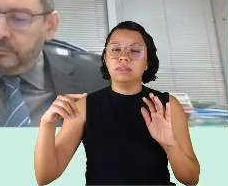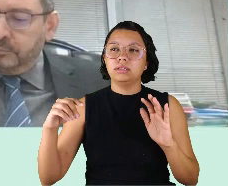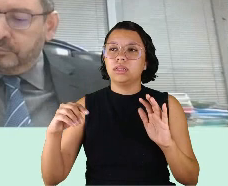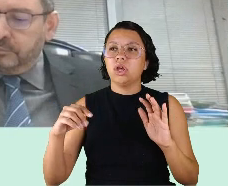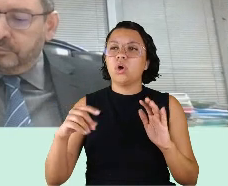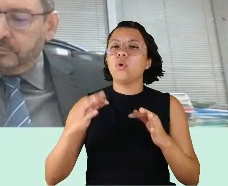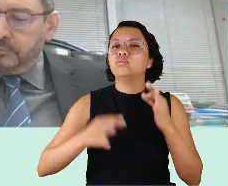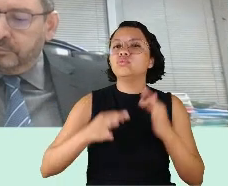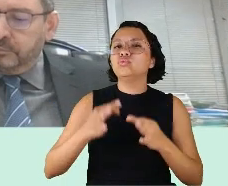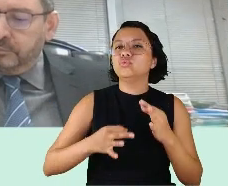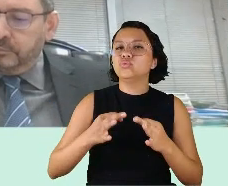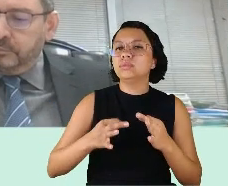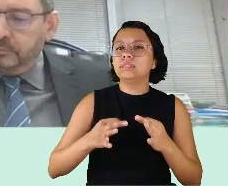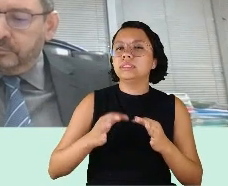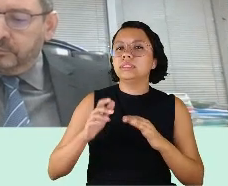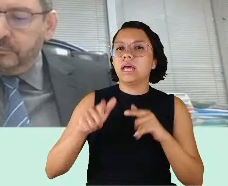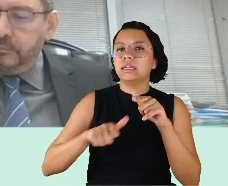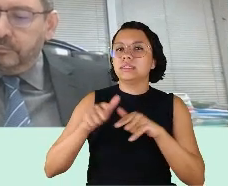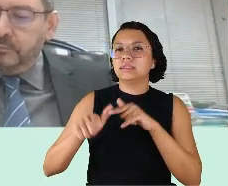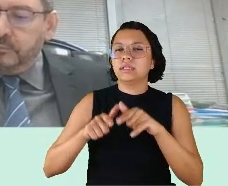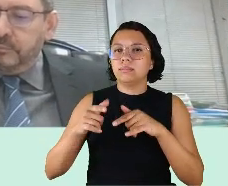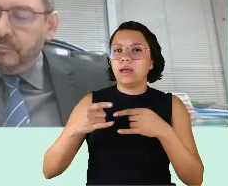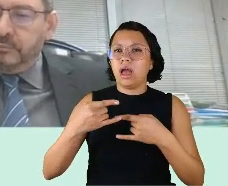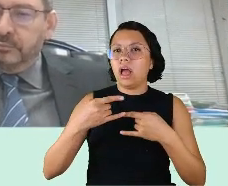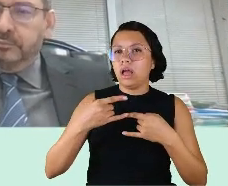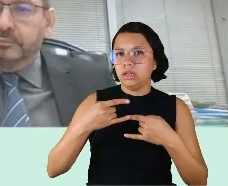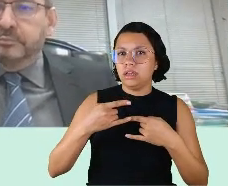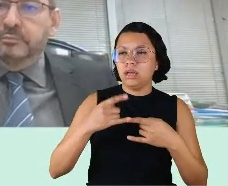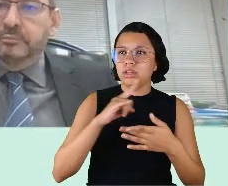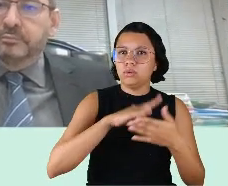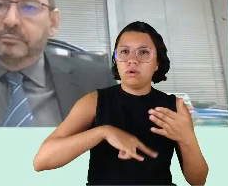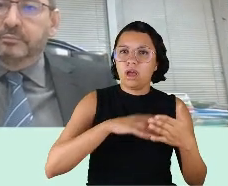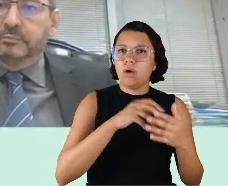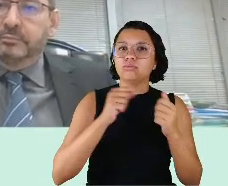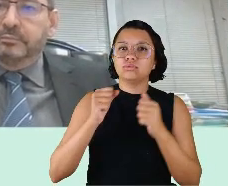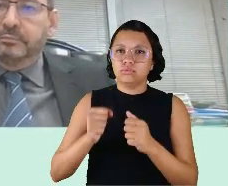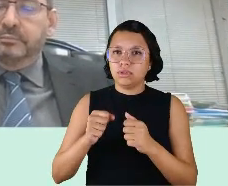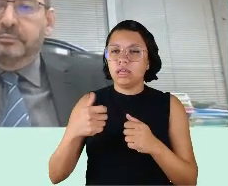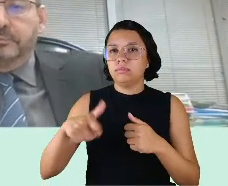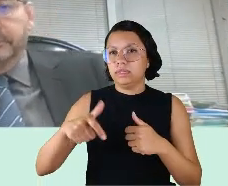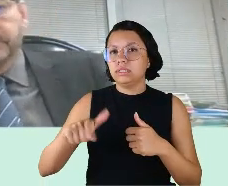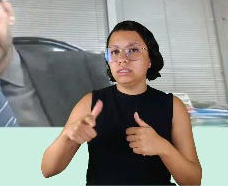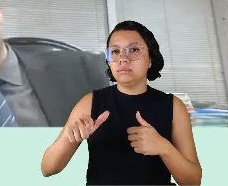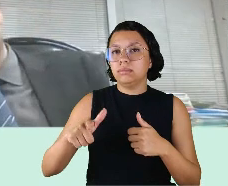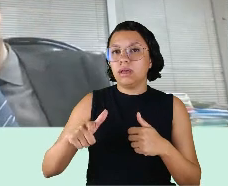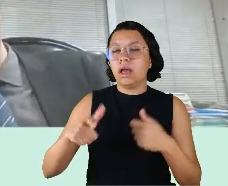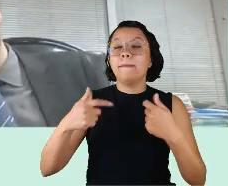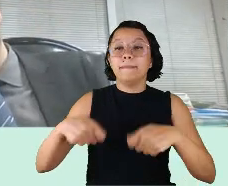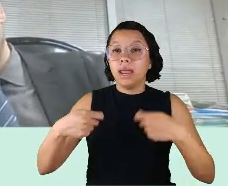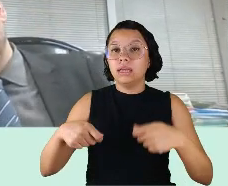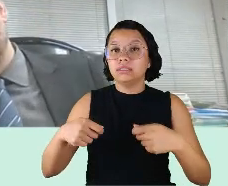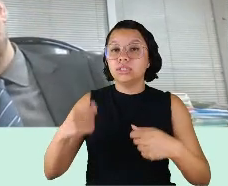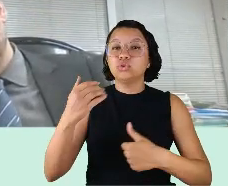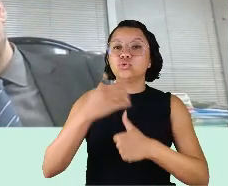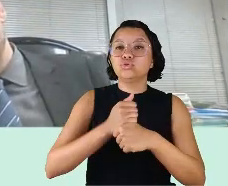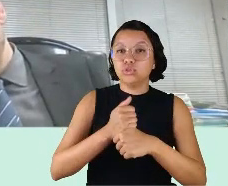em teletrabalho autorizado e tiver que substituir automaticamente um outro